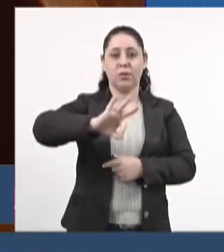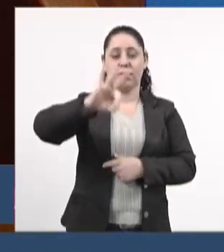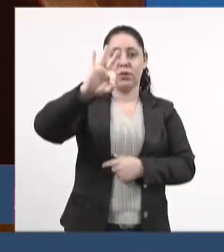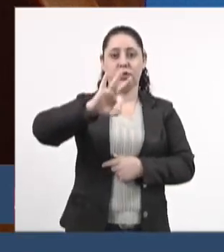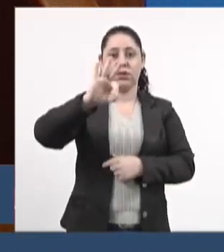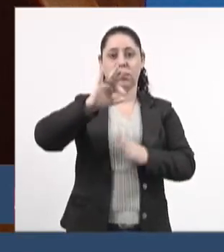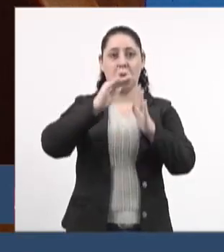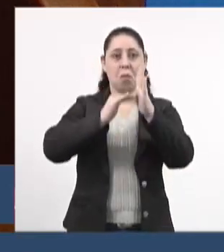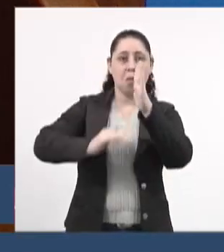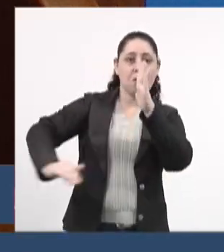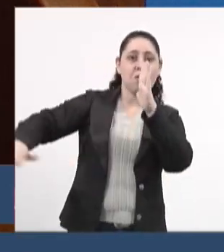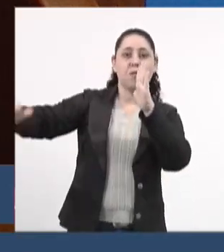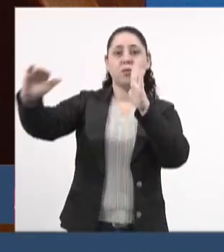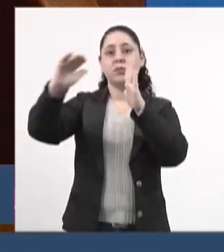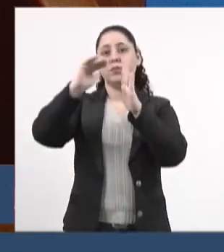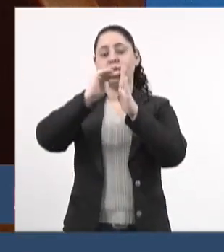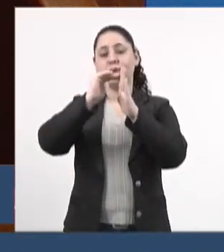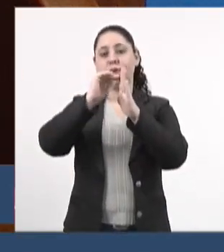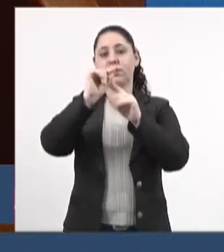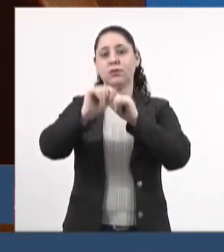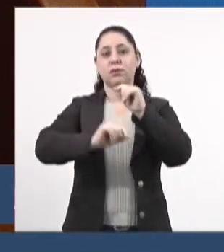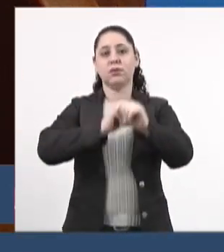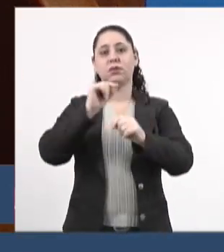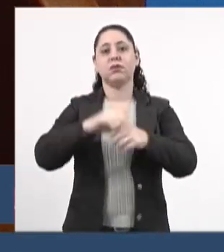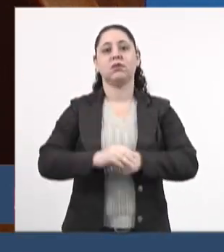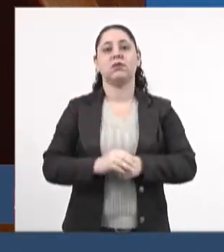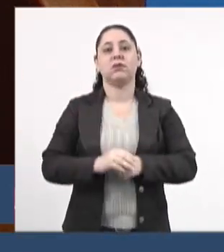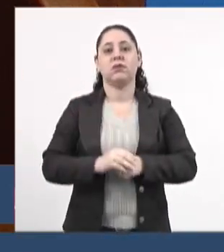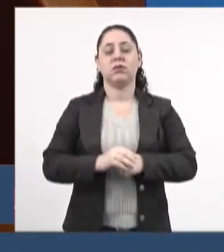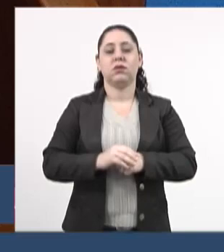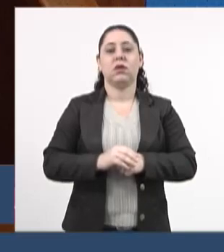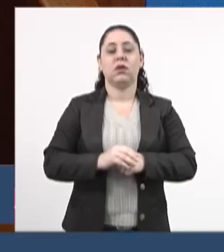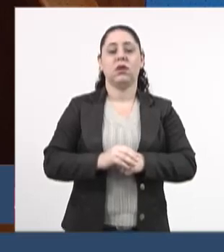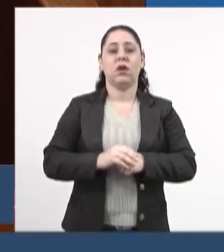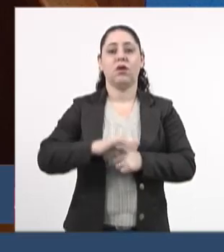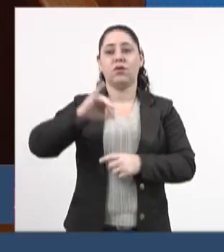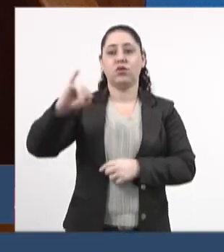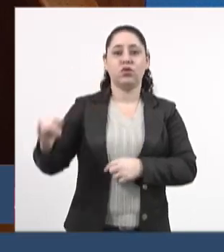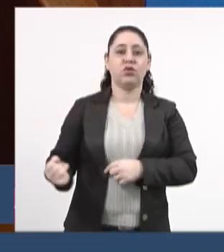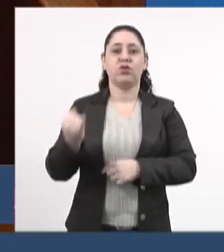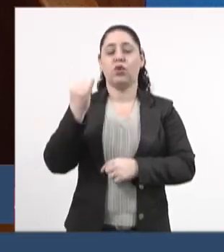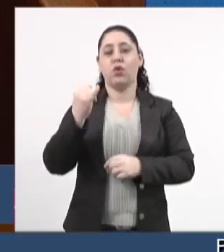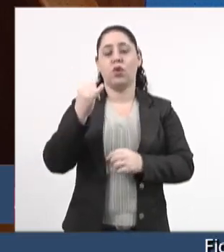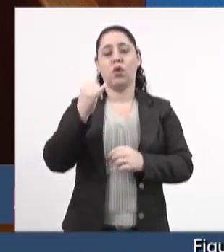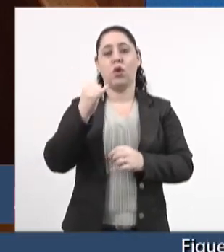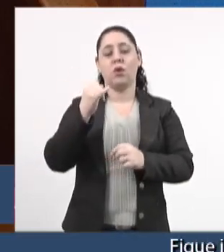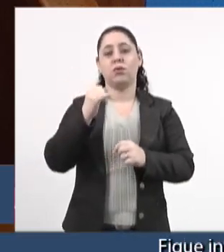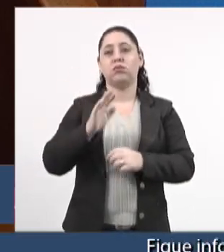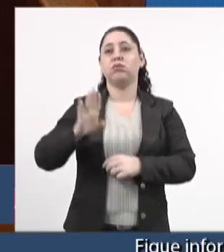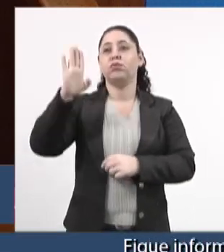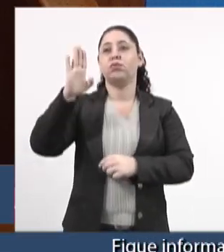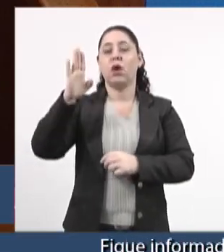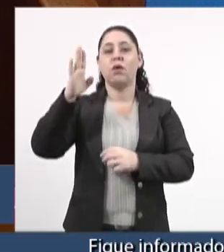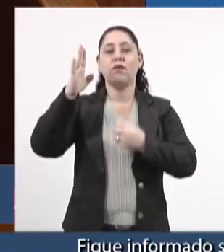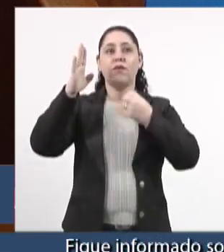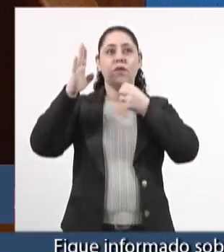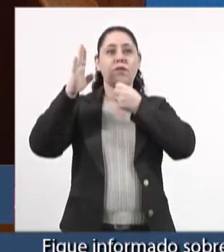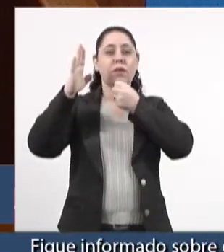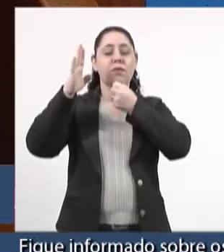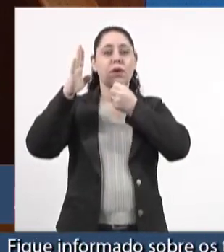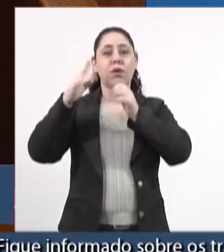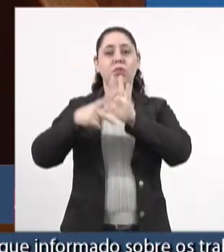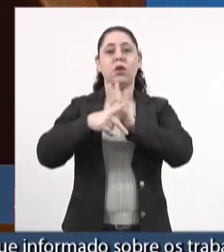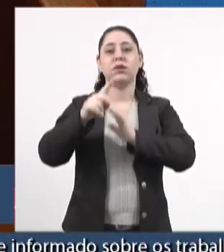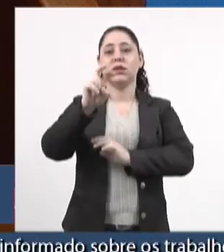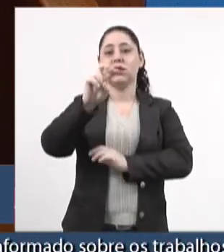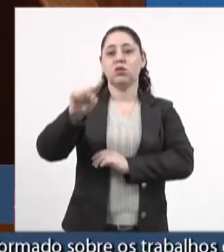1,9%, superando todas as previsões. A inflação do mercado financeiro caiu para 5,71%